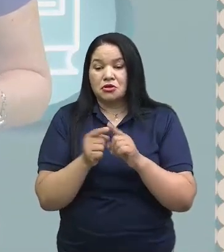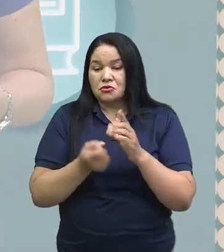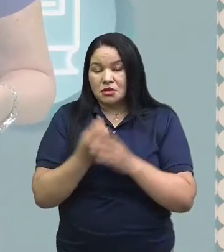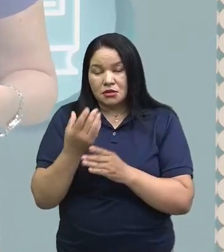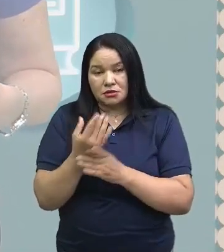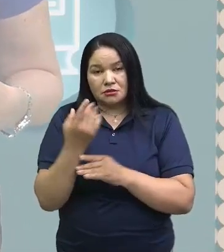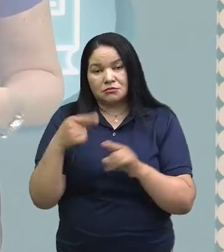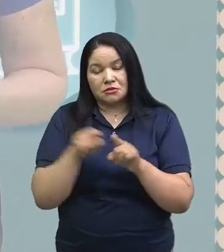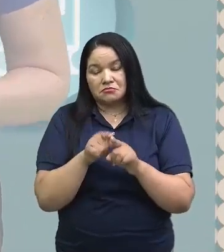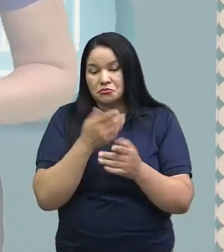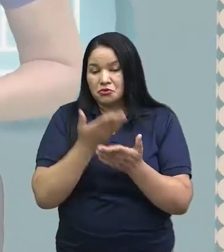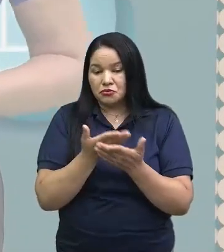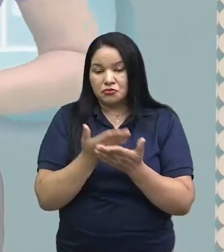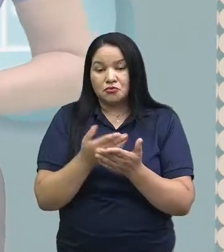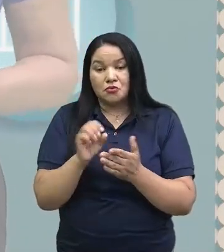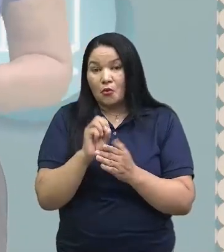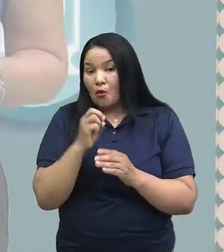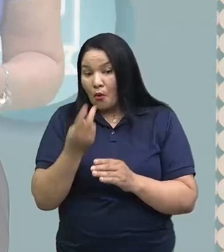e exibição.